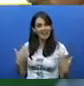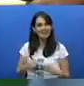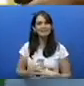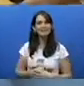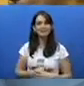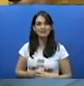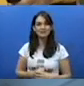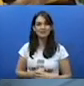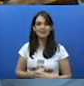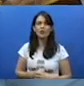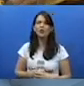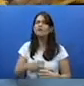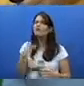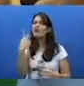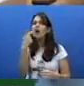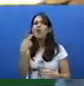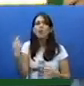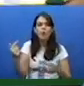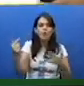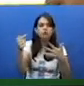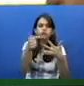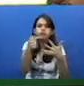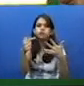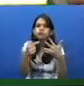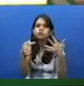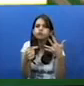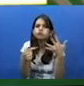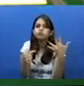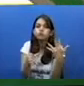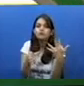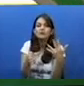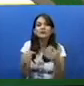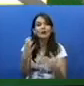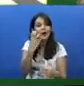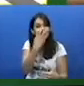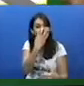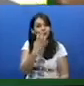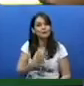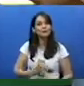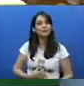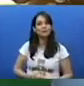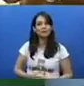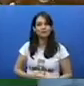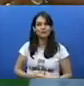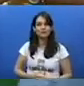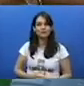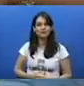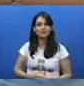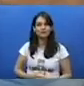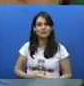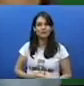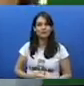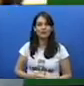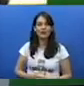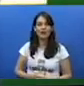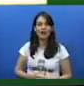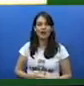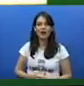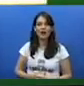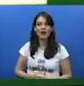ela falou as características do cãozinho, tá? Vamos para a